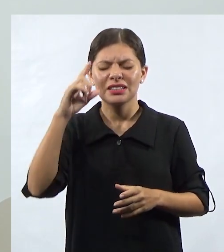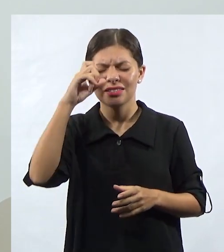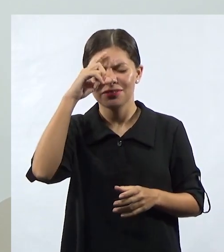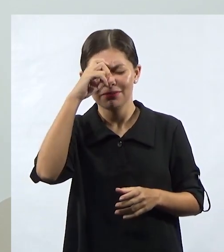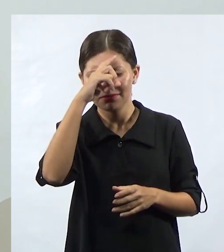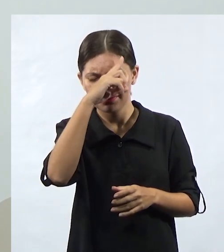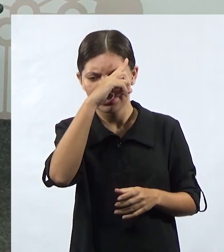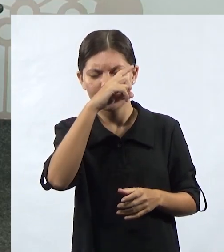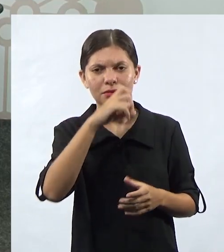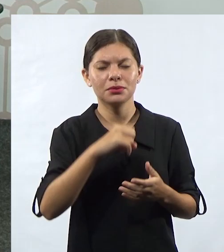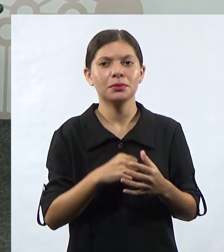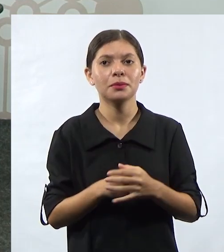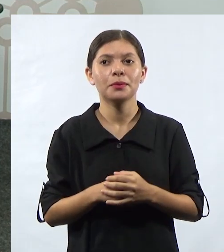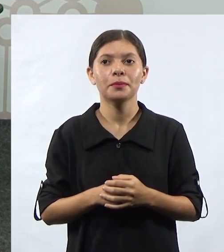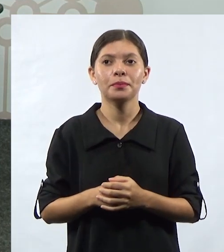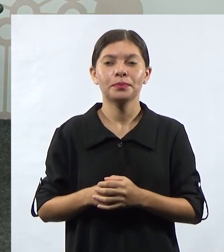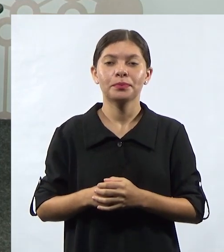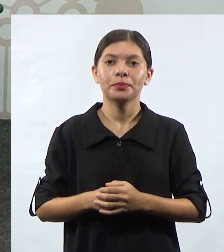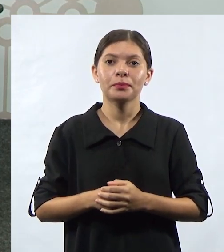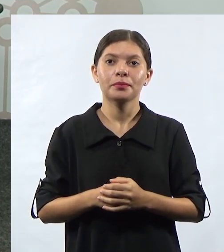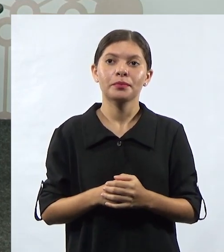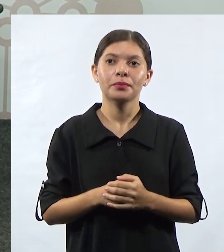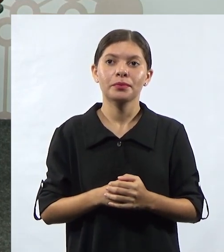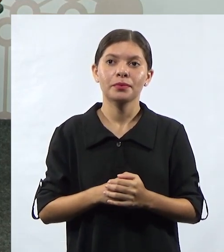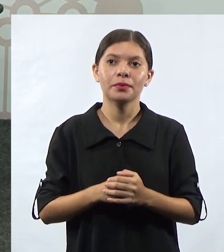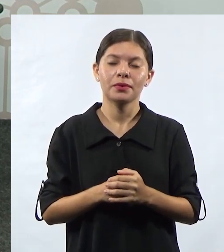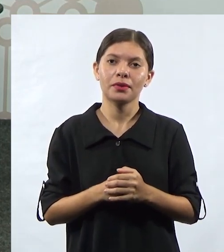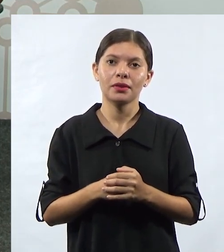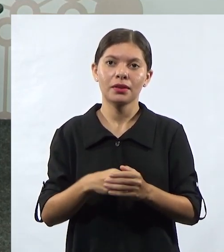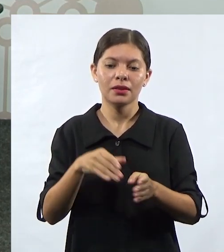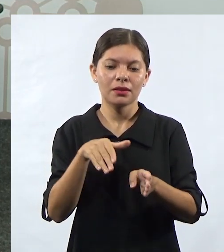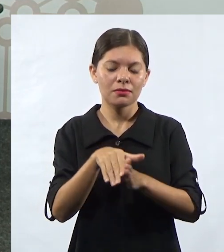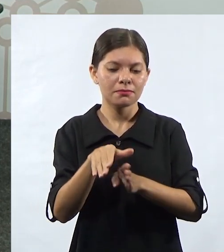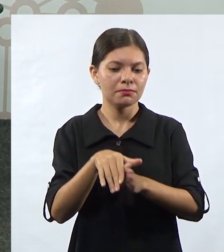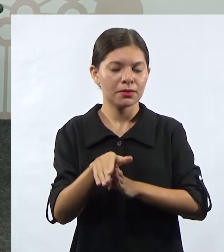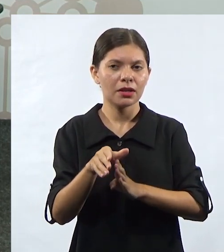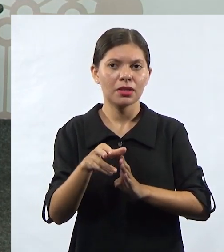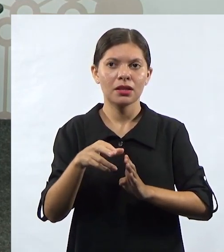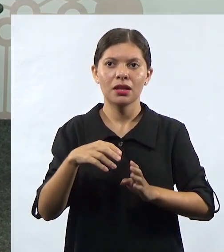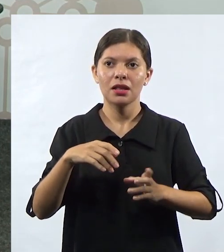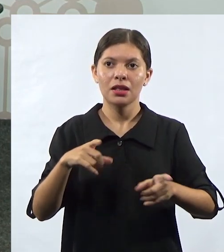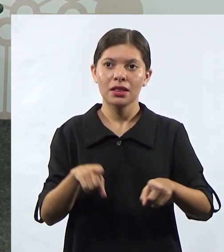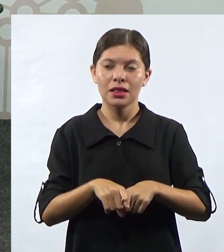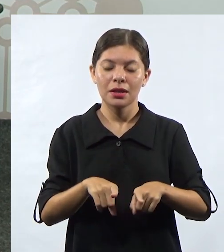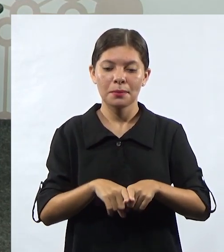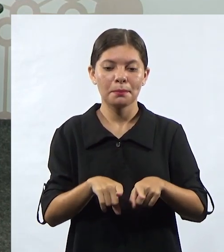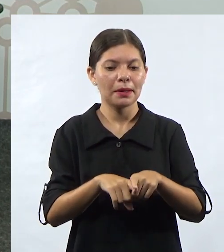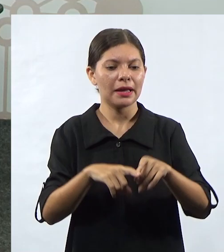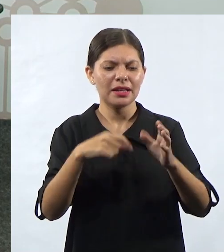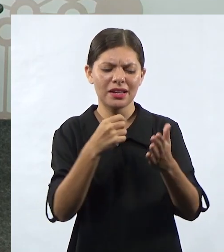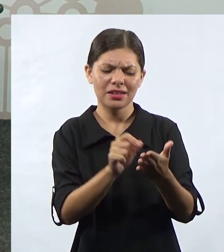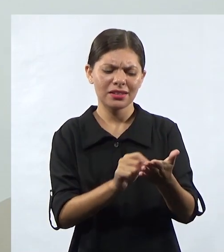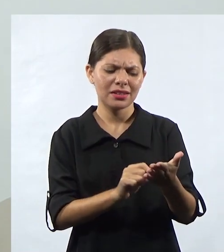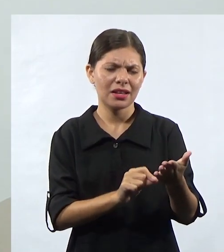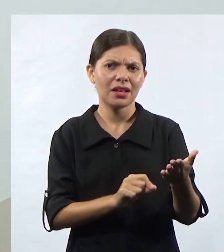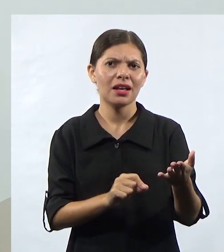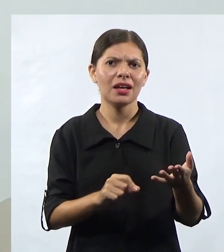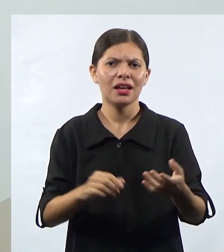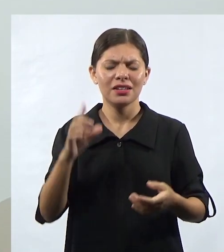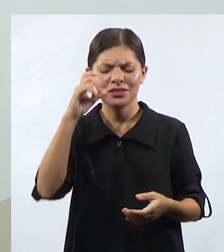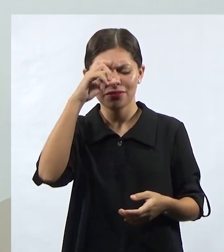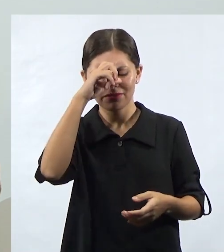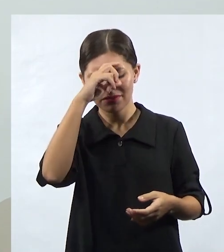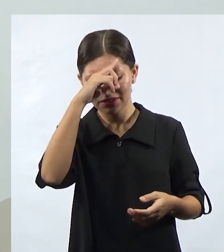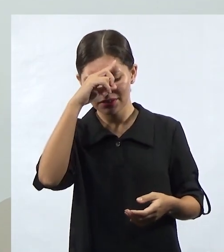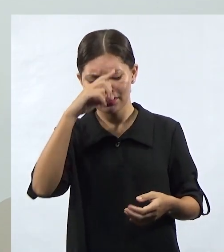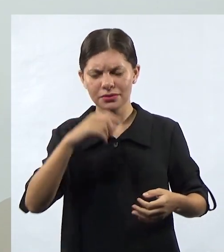quem coordena também tomar nota. Porque às vezes os ânimos ficam acalorados, às vezes os ânimos ficam parados, aí